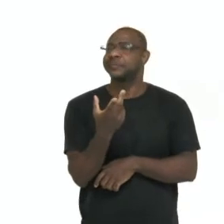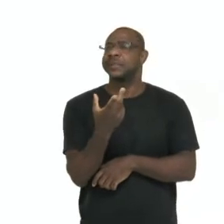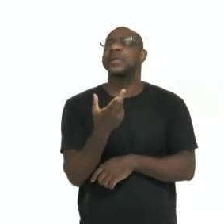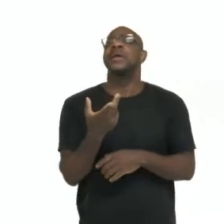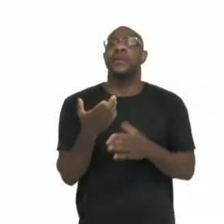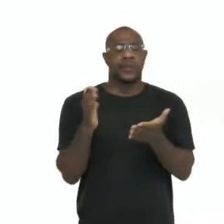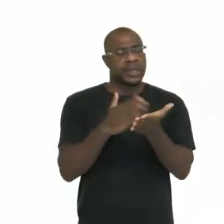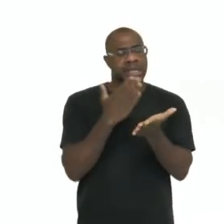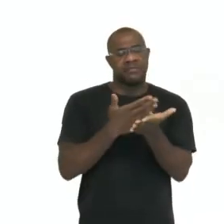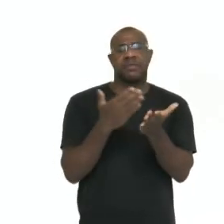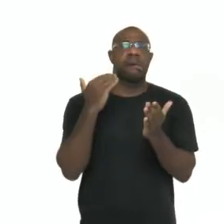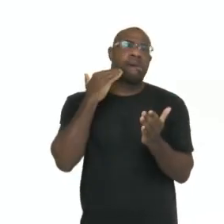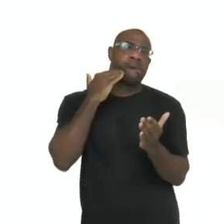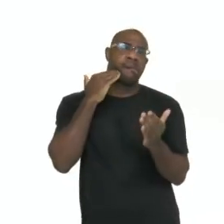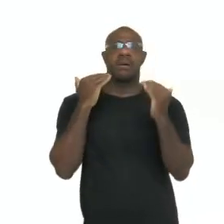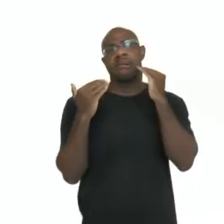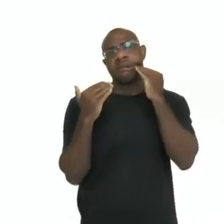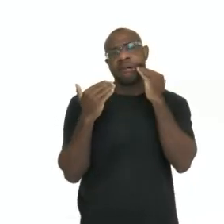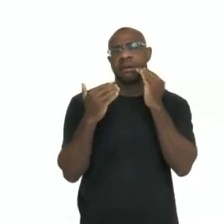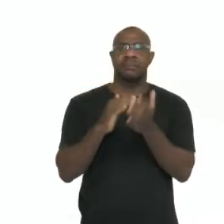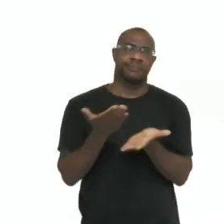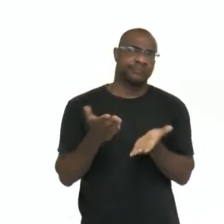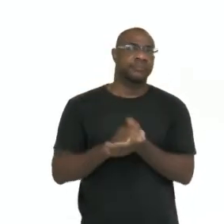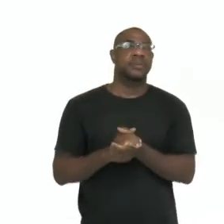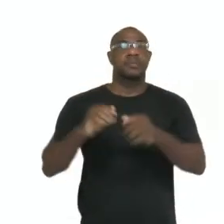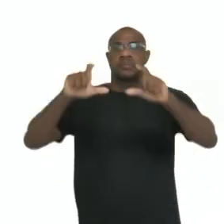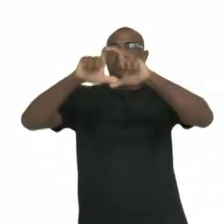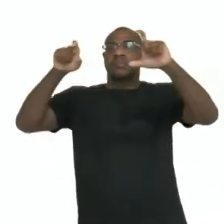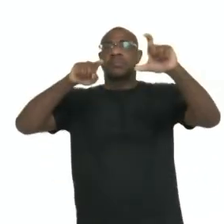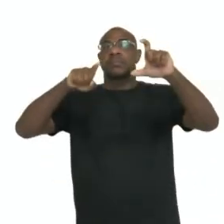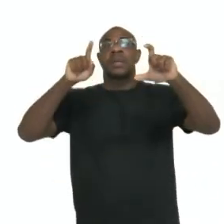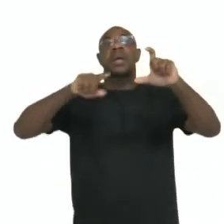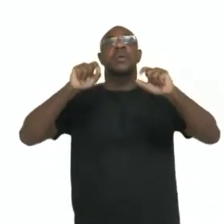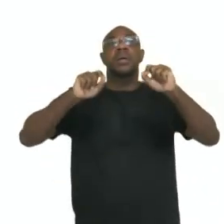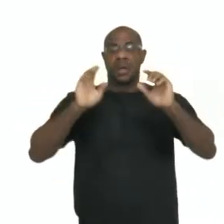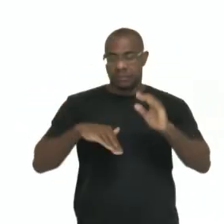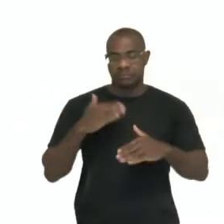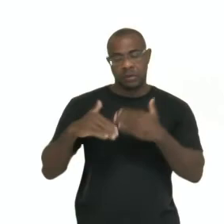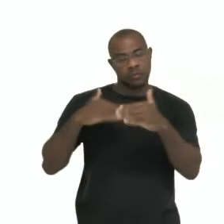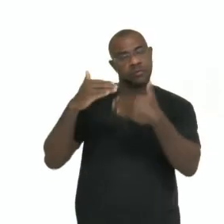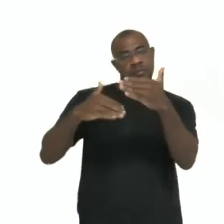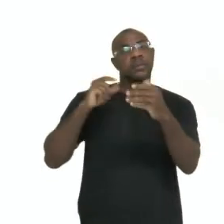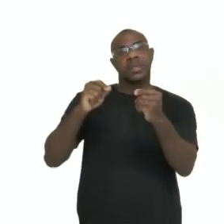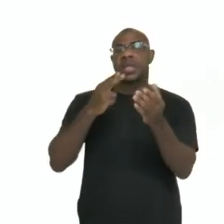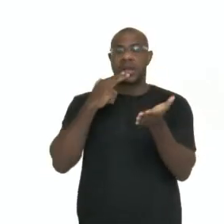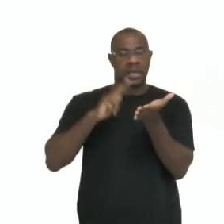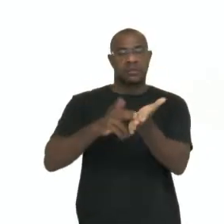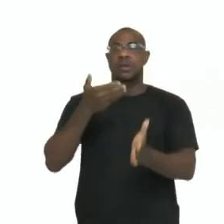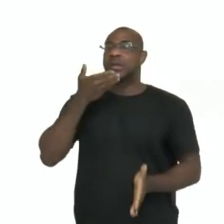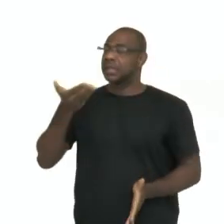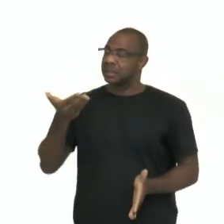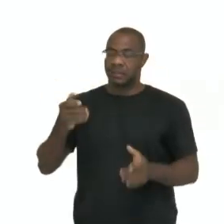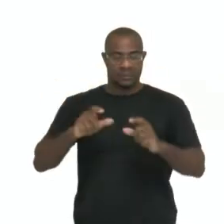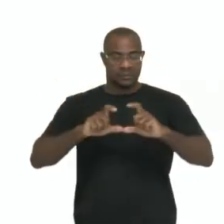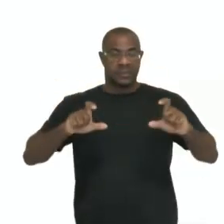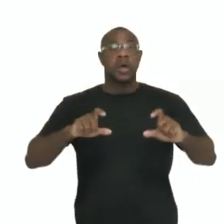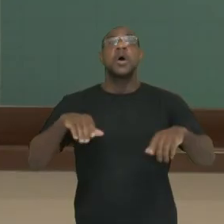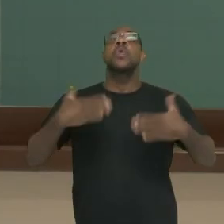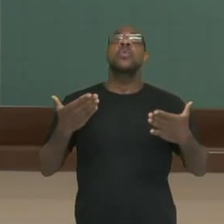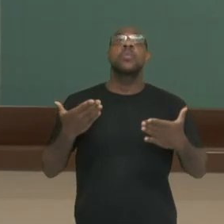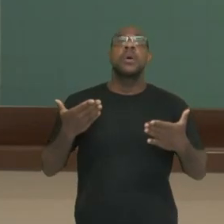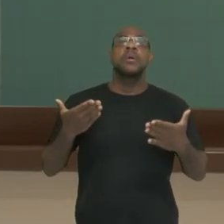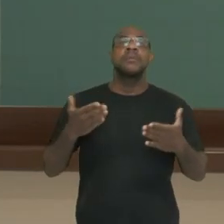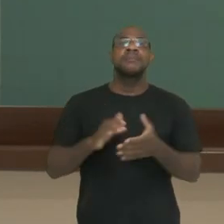Ficam amassados e rasgados. O trecho acima faz parte do desenvolvimento da carta de solicitação. Qual a